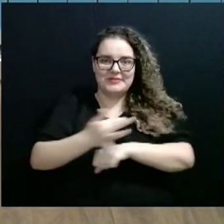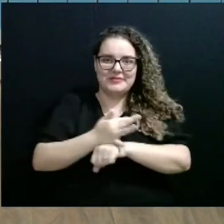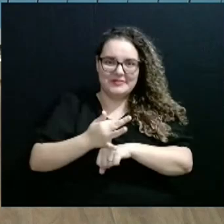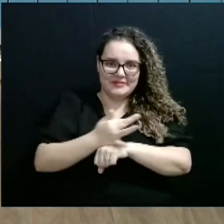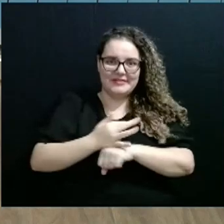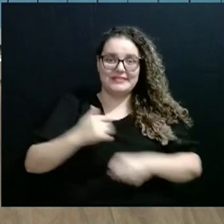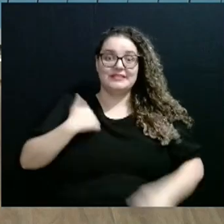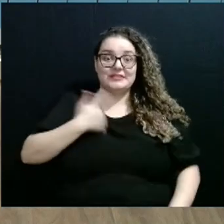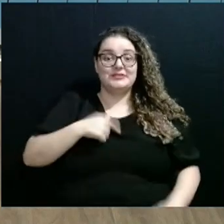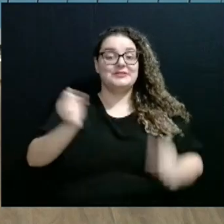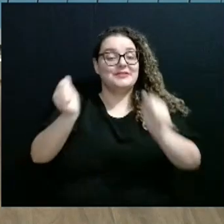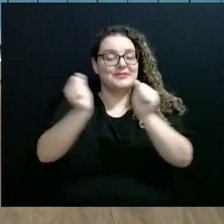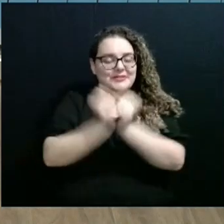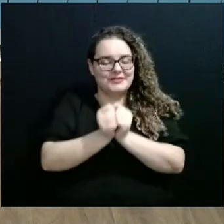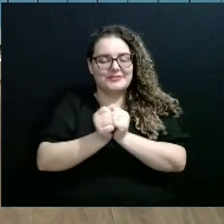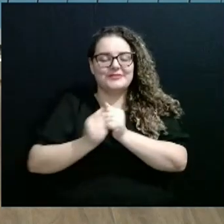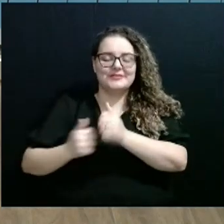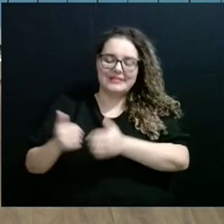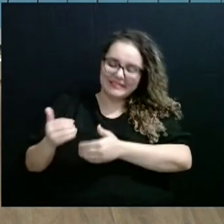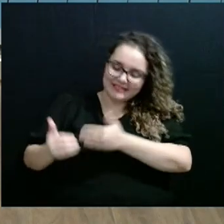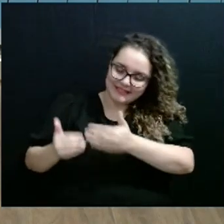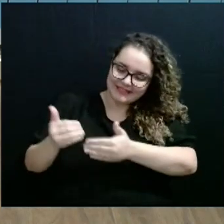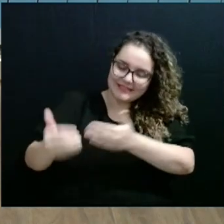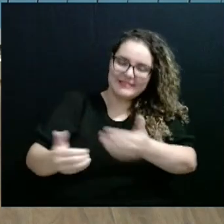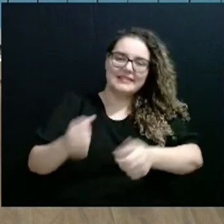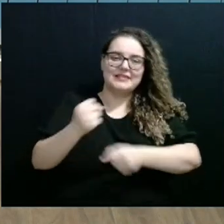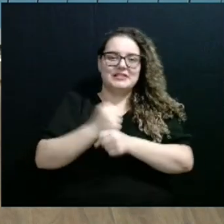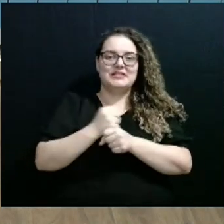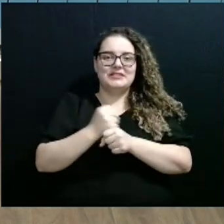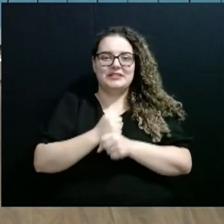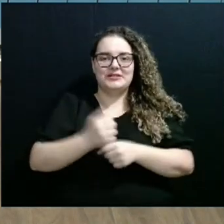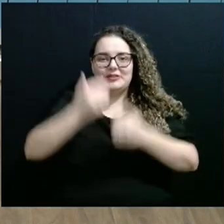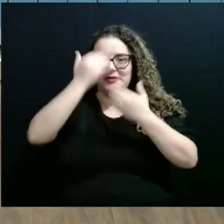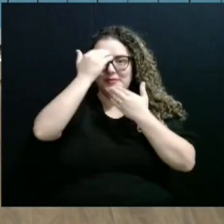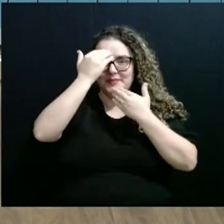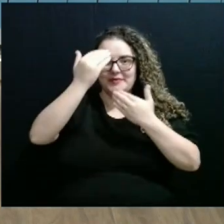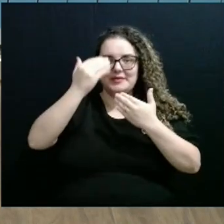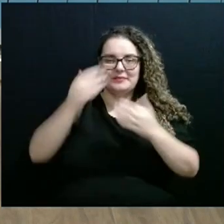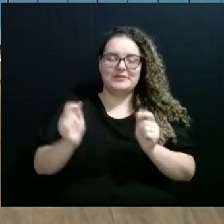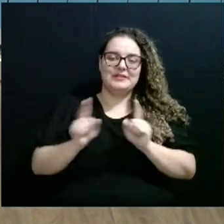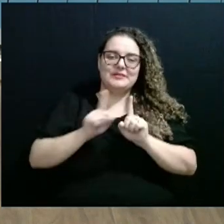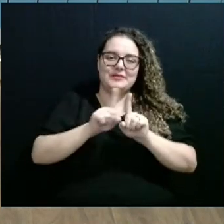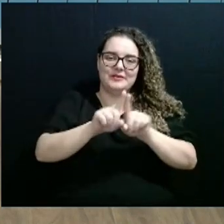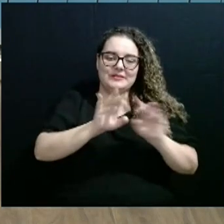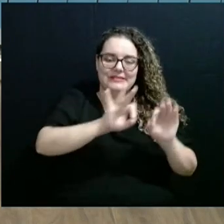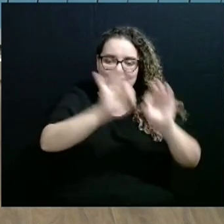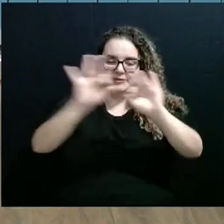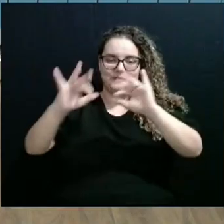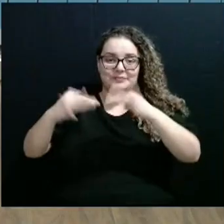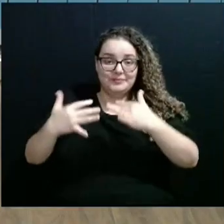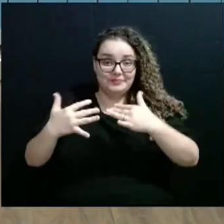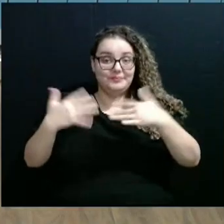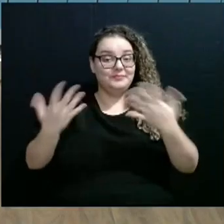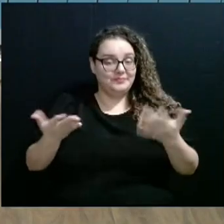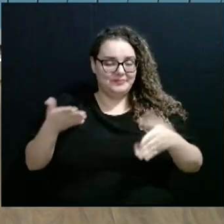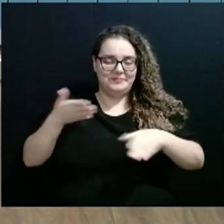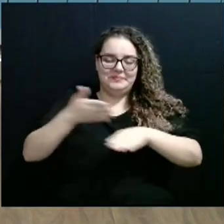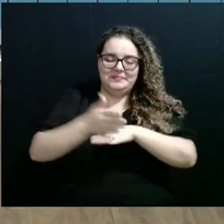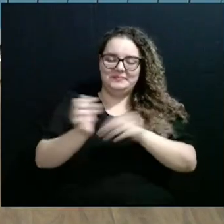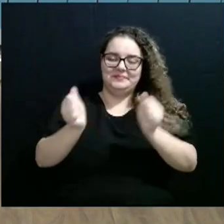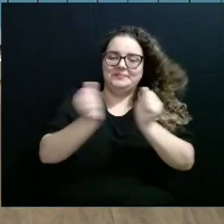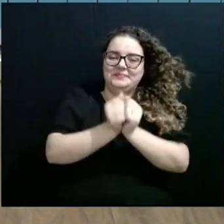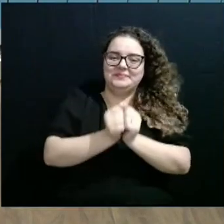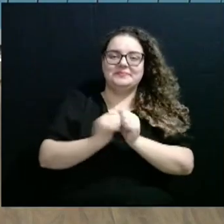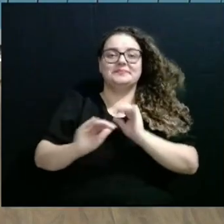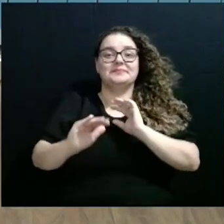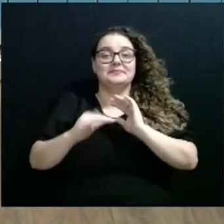juntos durante todo este ano. Muito obrigado pela sua companhia, pela sua audiência e participe. Mande a sua